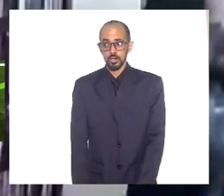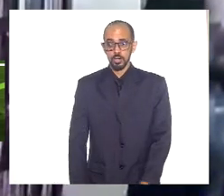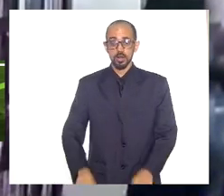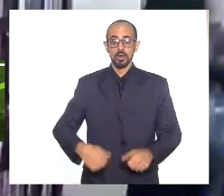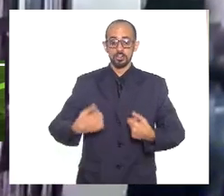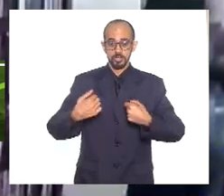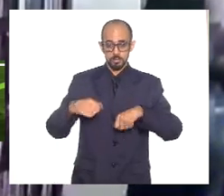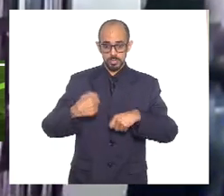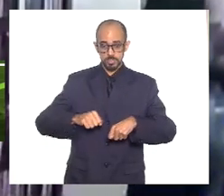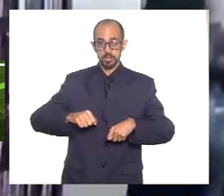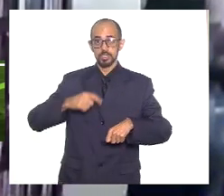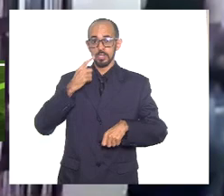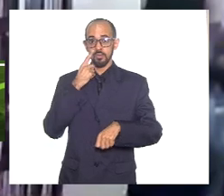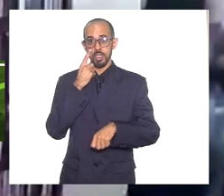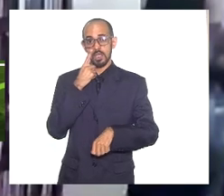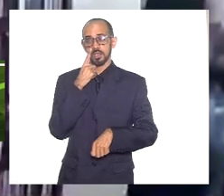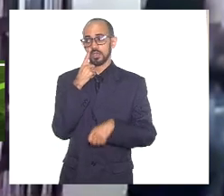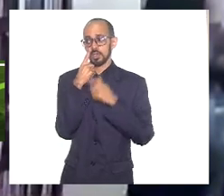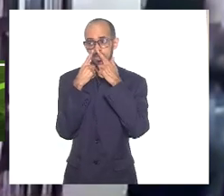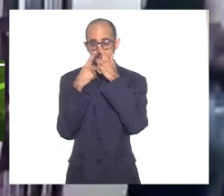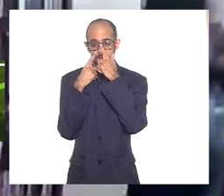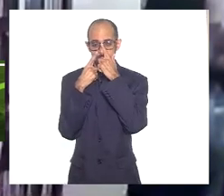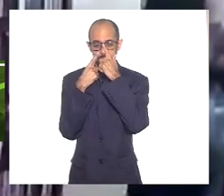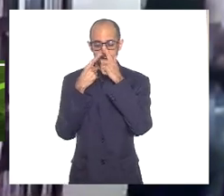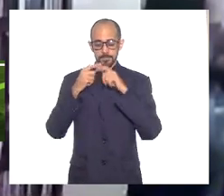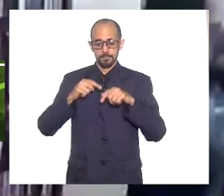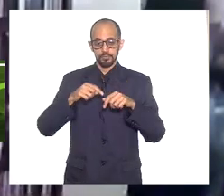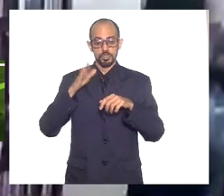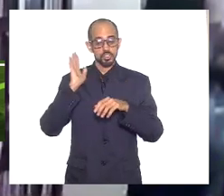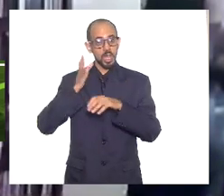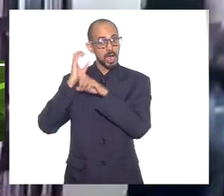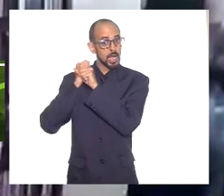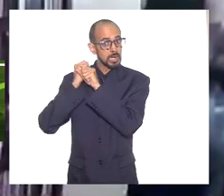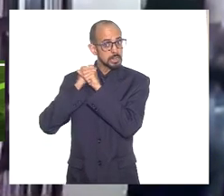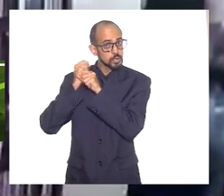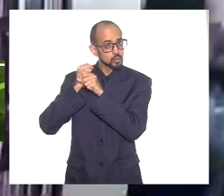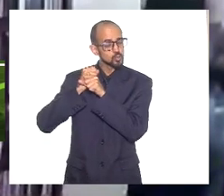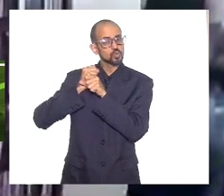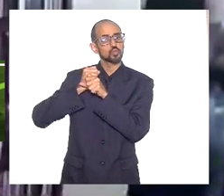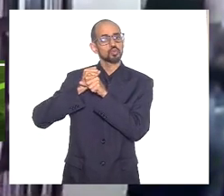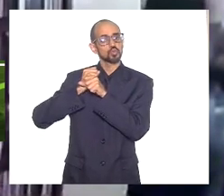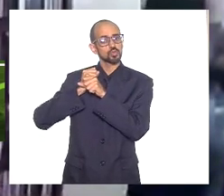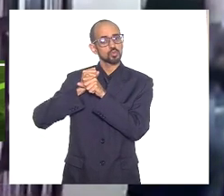revisto. Há muitos anos que a gente vem, ano a ano,